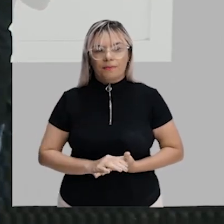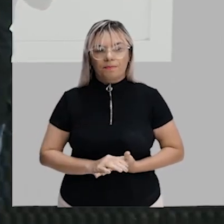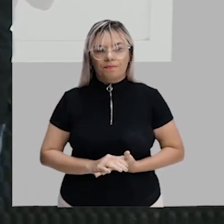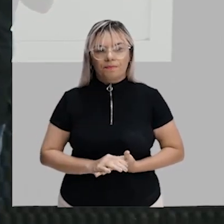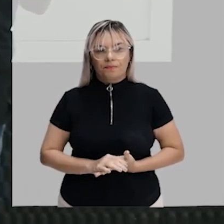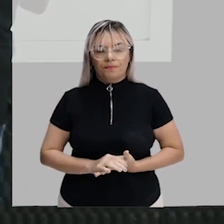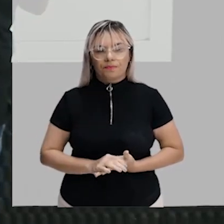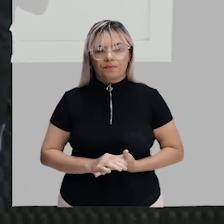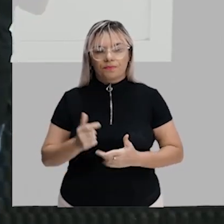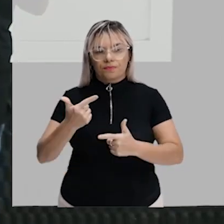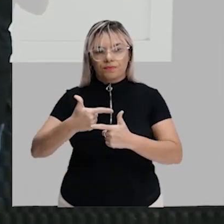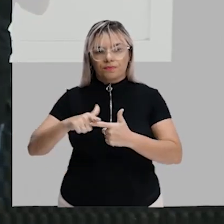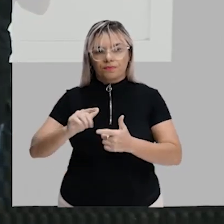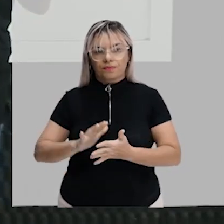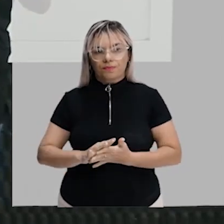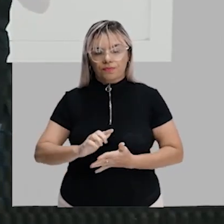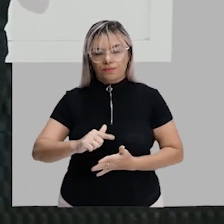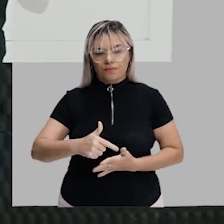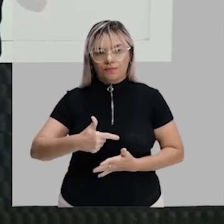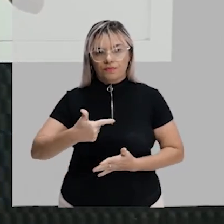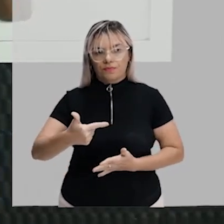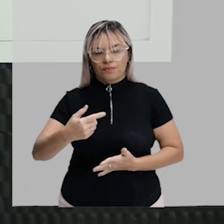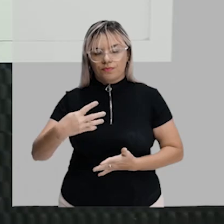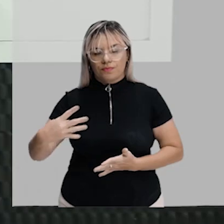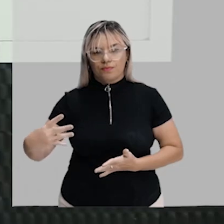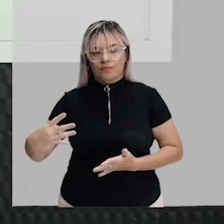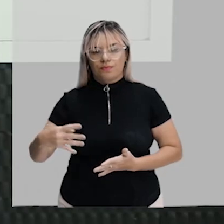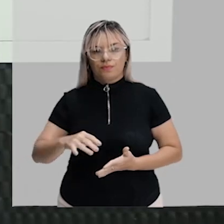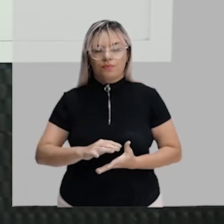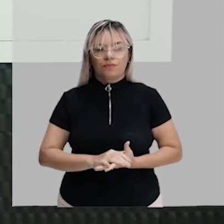dividido por 24.